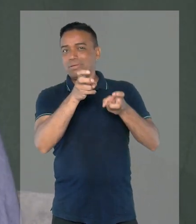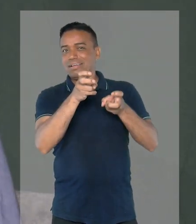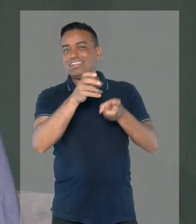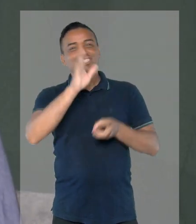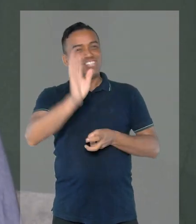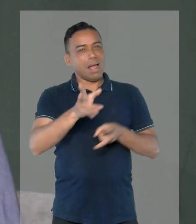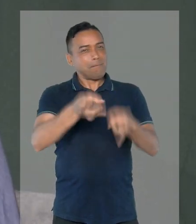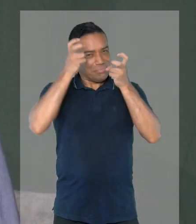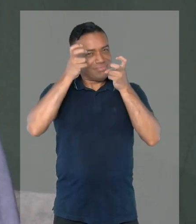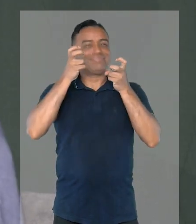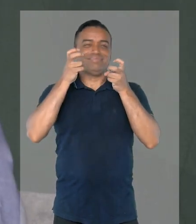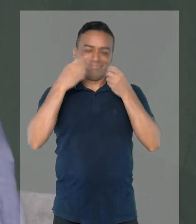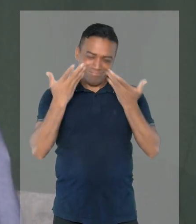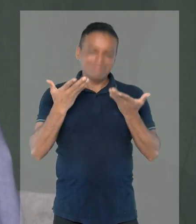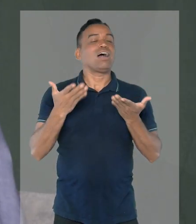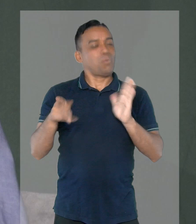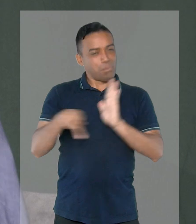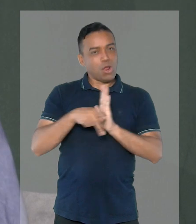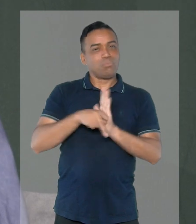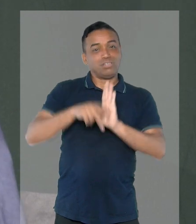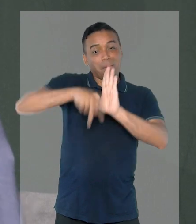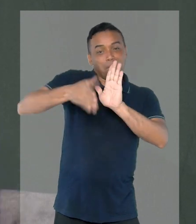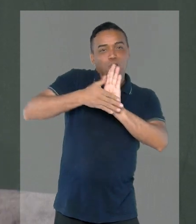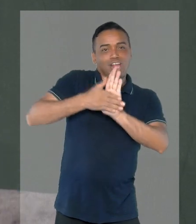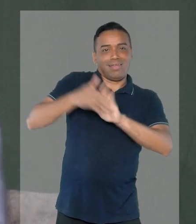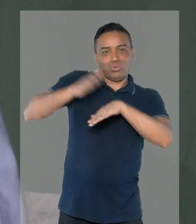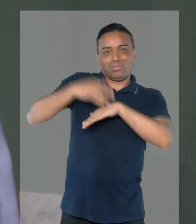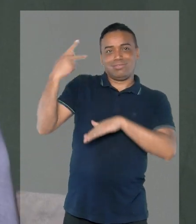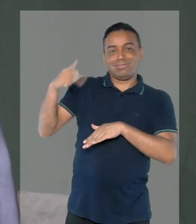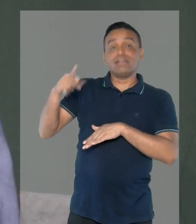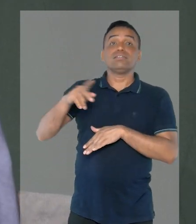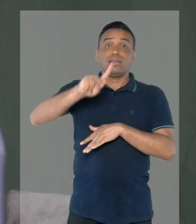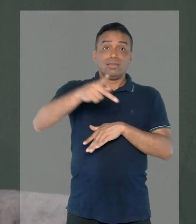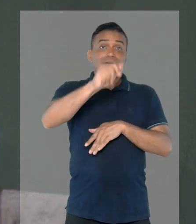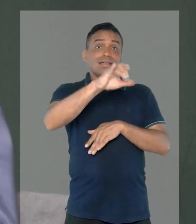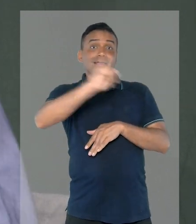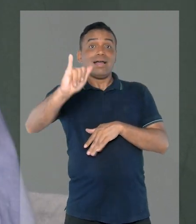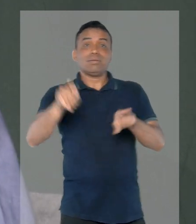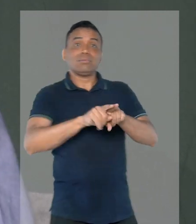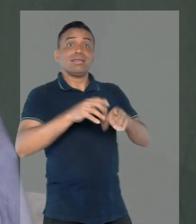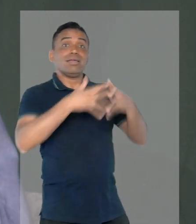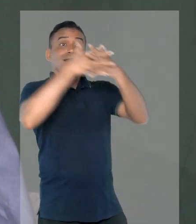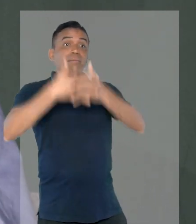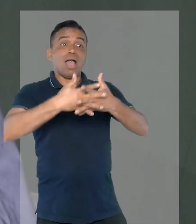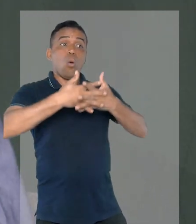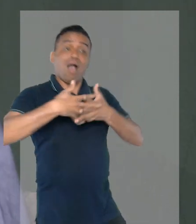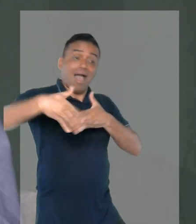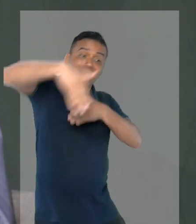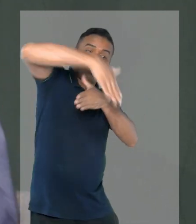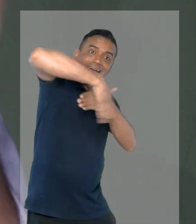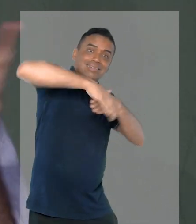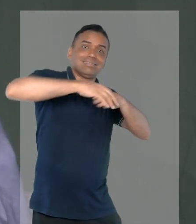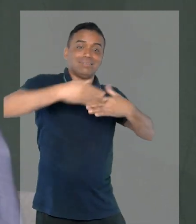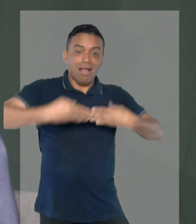sacado isso. Então isso está lá como um projeto. Tem o haikai, mas tem o para-choque de caminhão, tem a música popular,